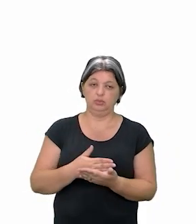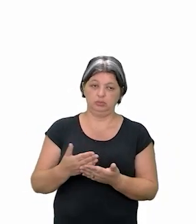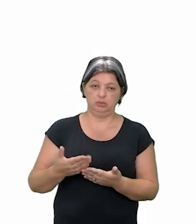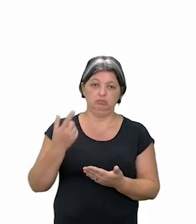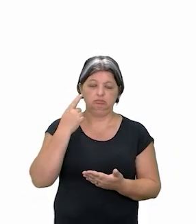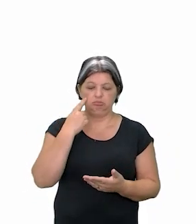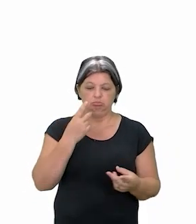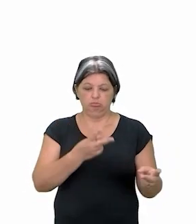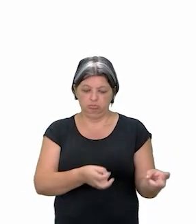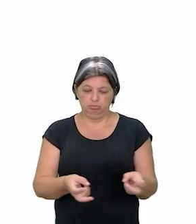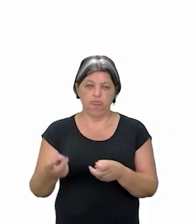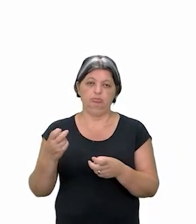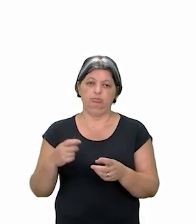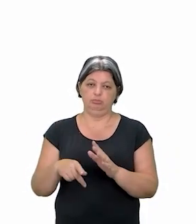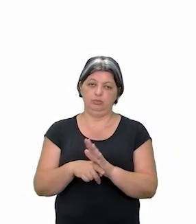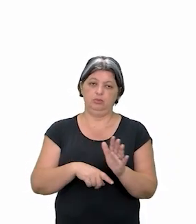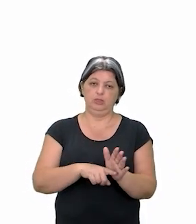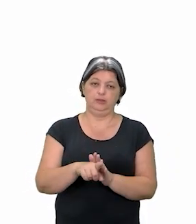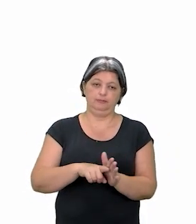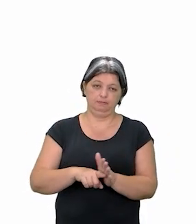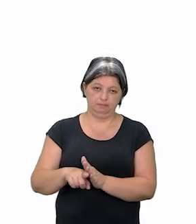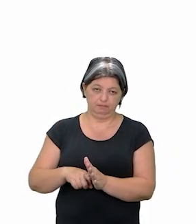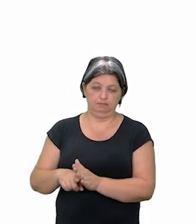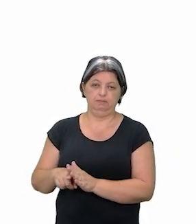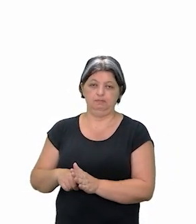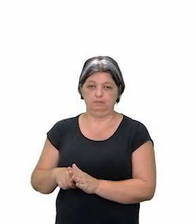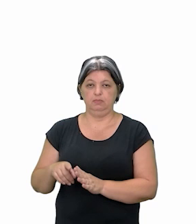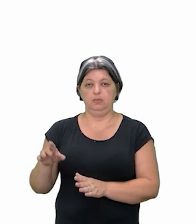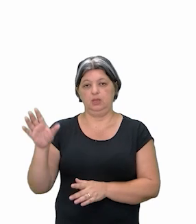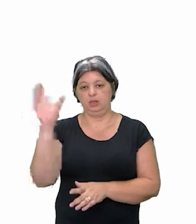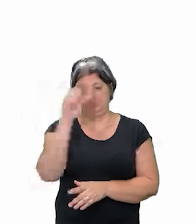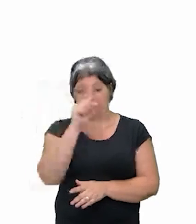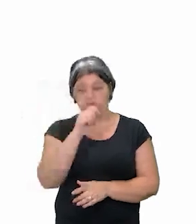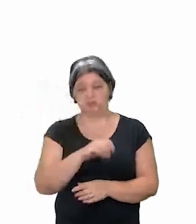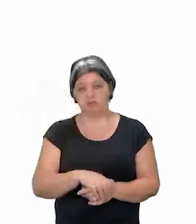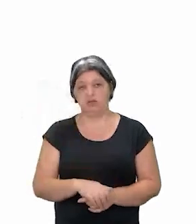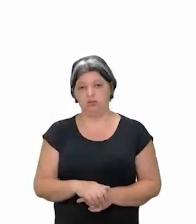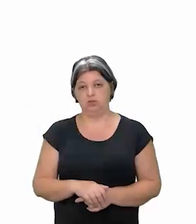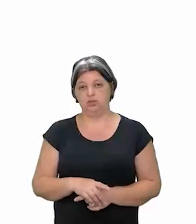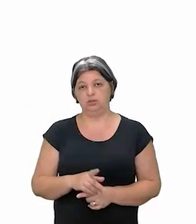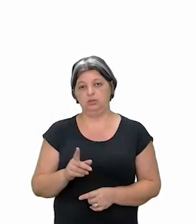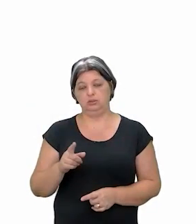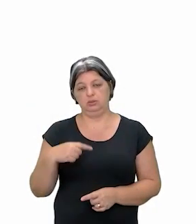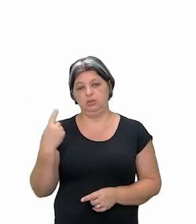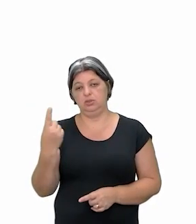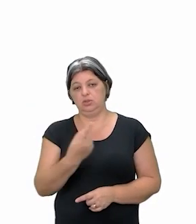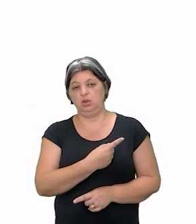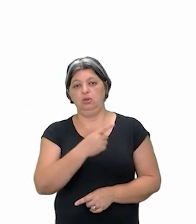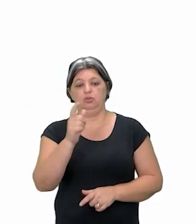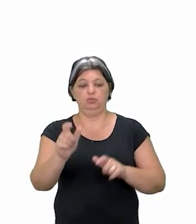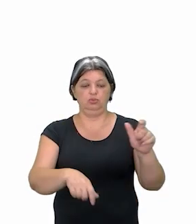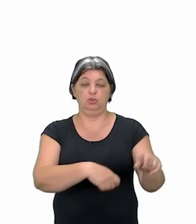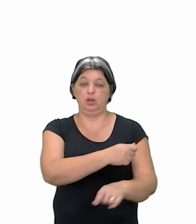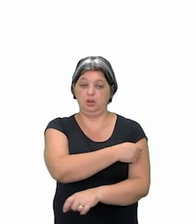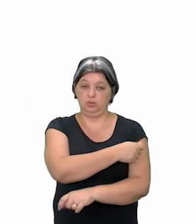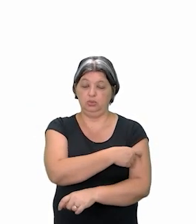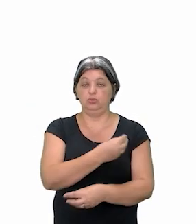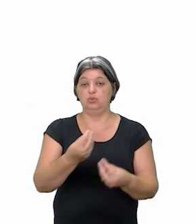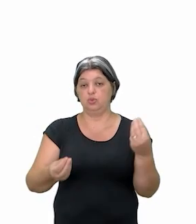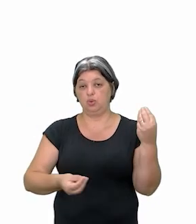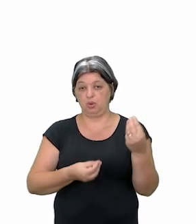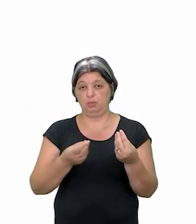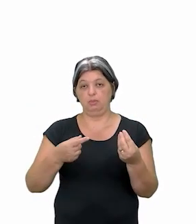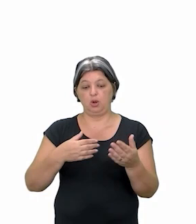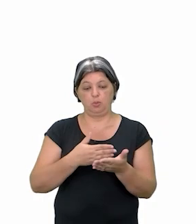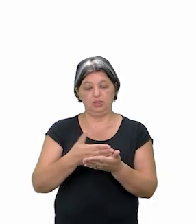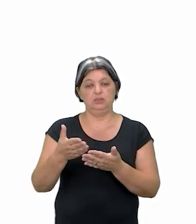buscar diagnosticar quais são essas aprendizagens desses nossos estudantes, em qual ponto eles se encontram, a partir daí, para